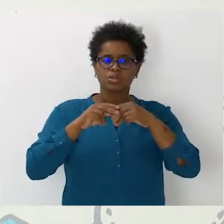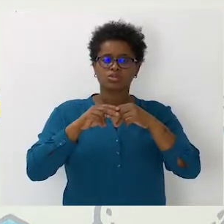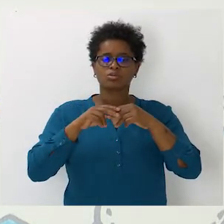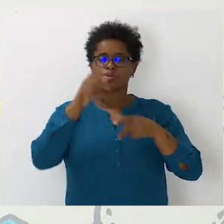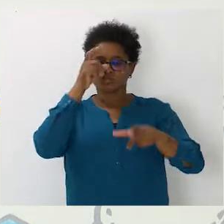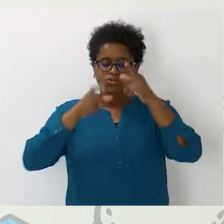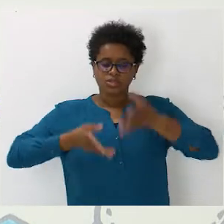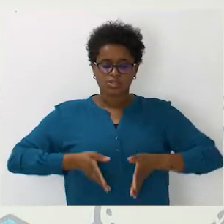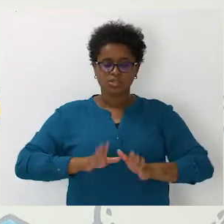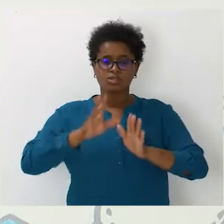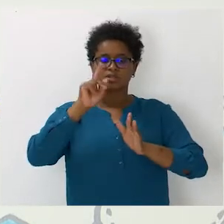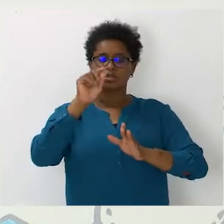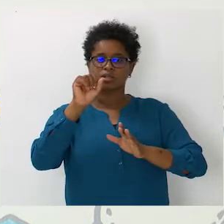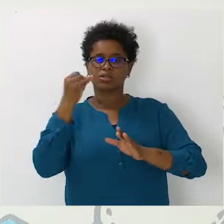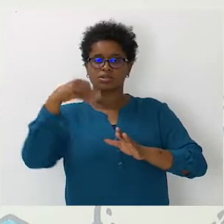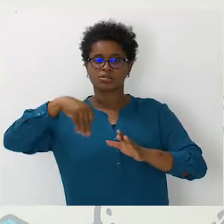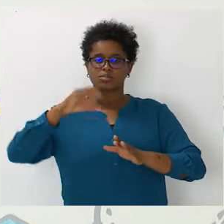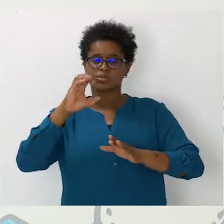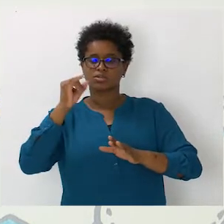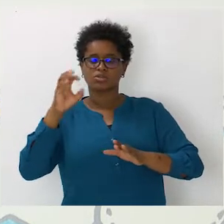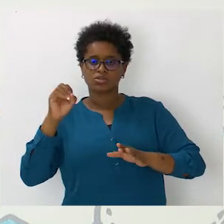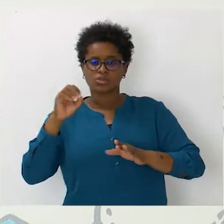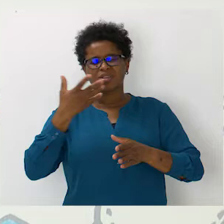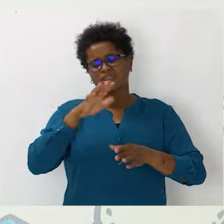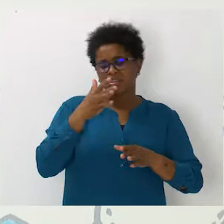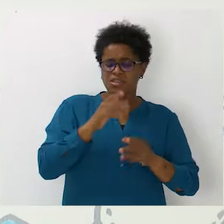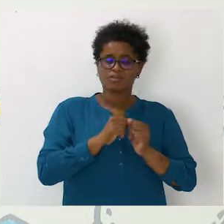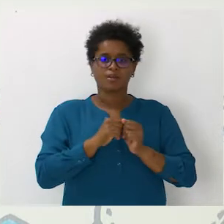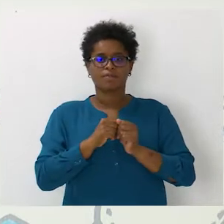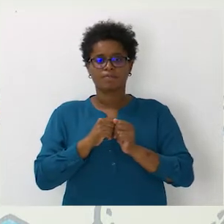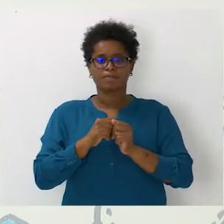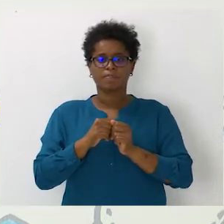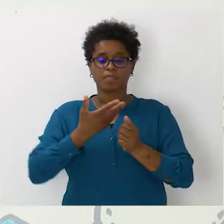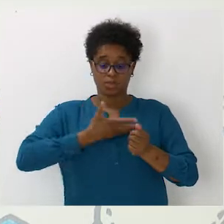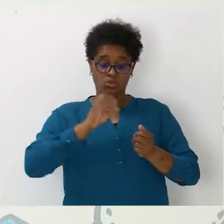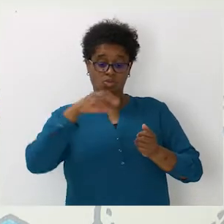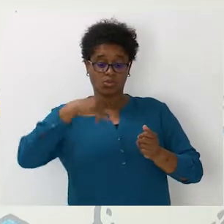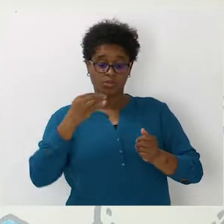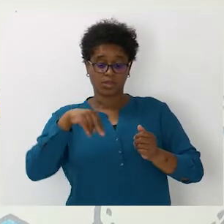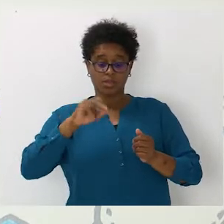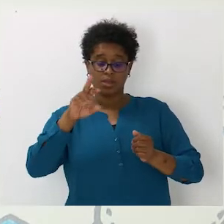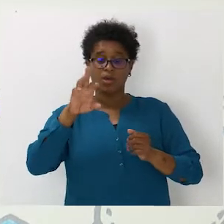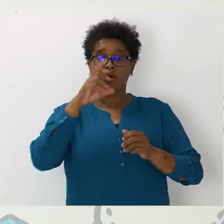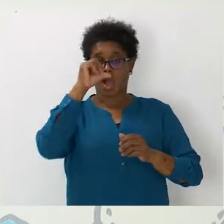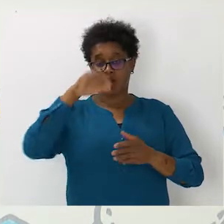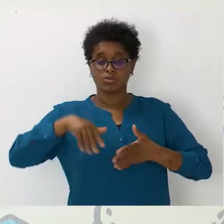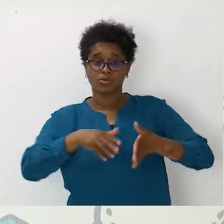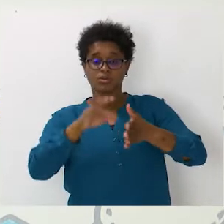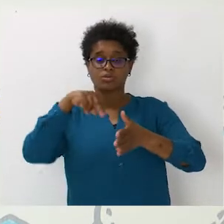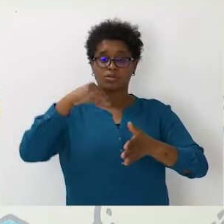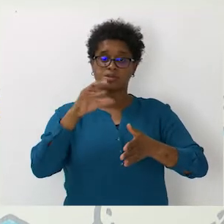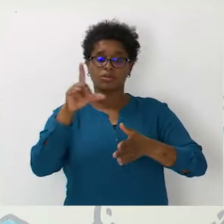pelos egípcios como uma tentativa de dominar o rio Nilo.